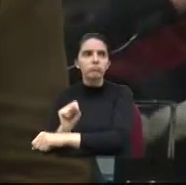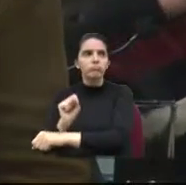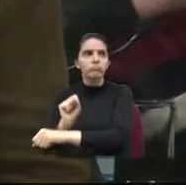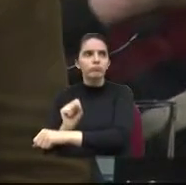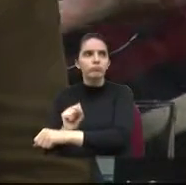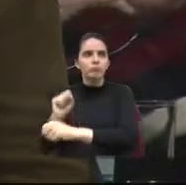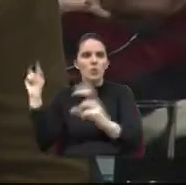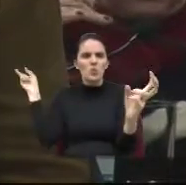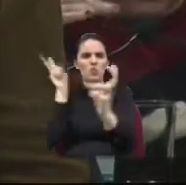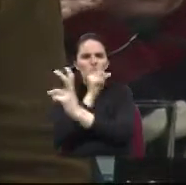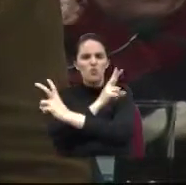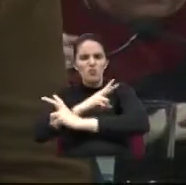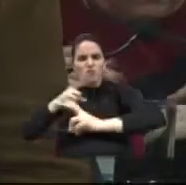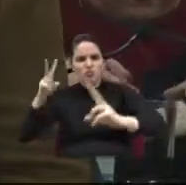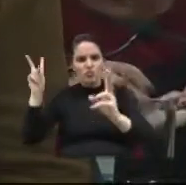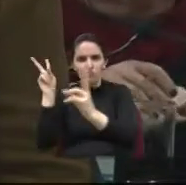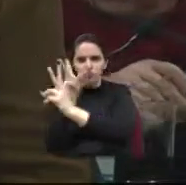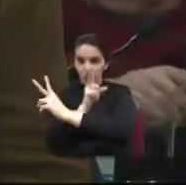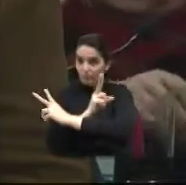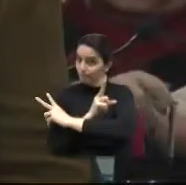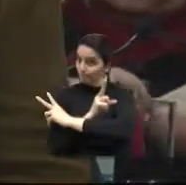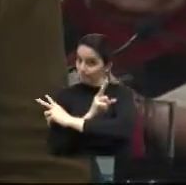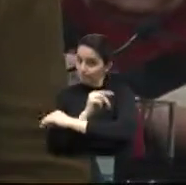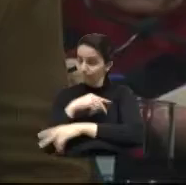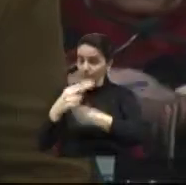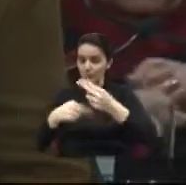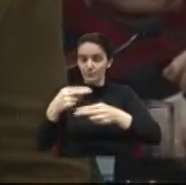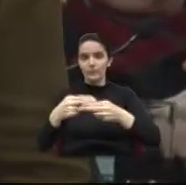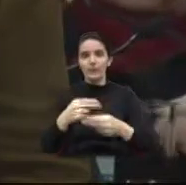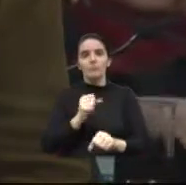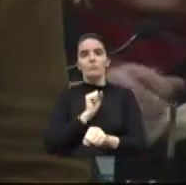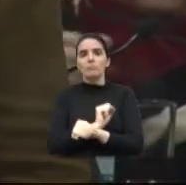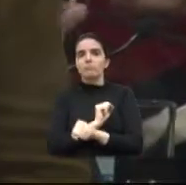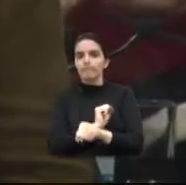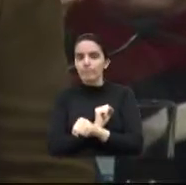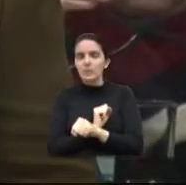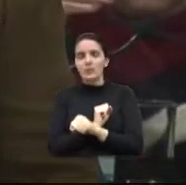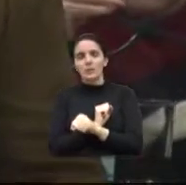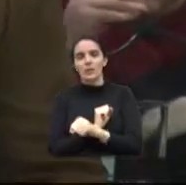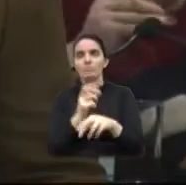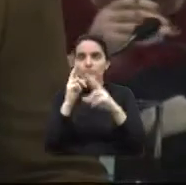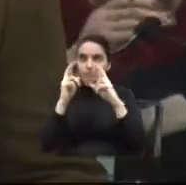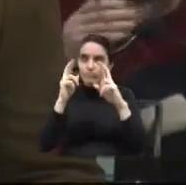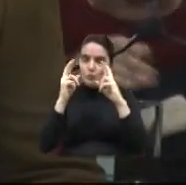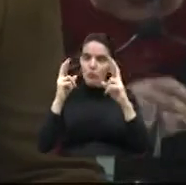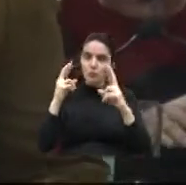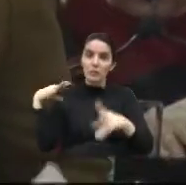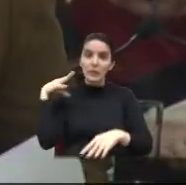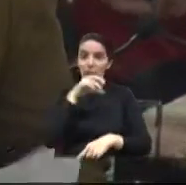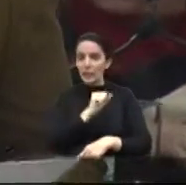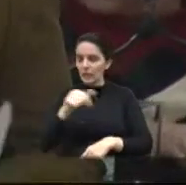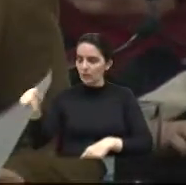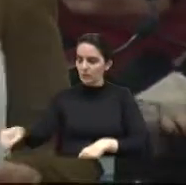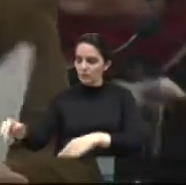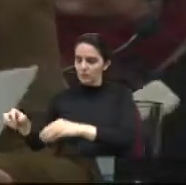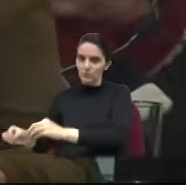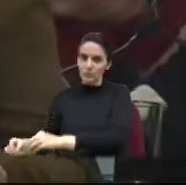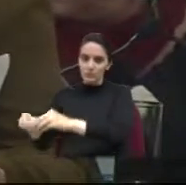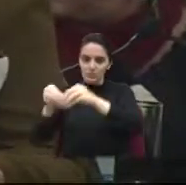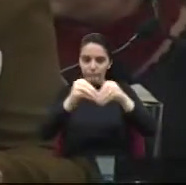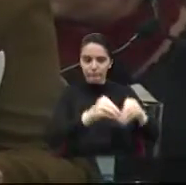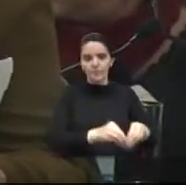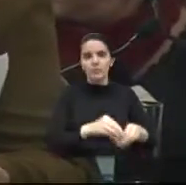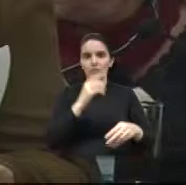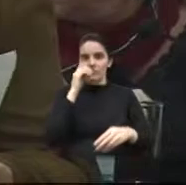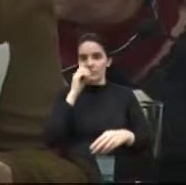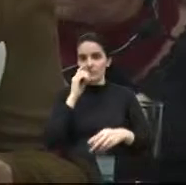segura vento. Então, vamos esperar aí que seja breve essa nova casa. Só que esse